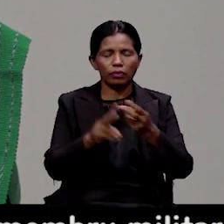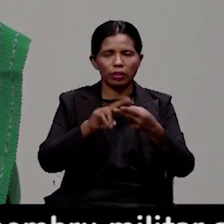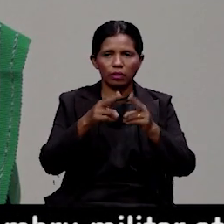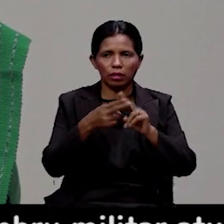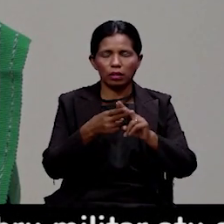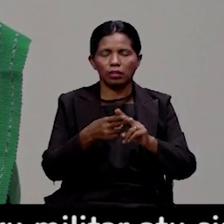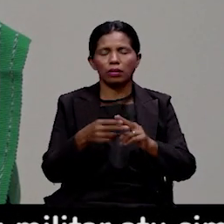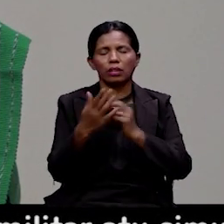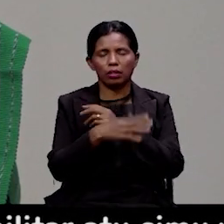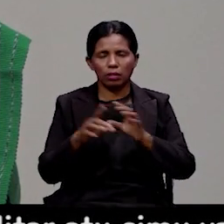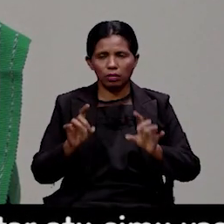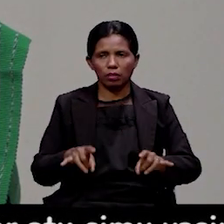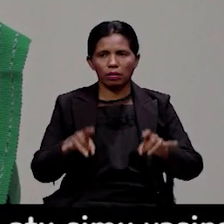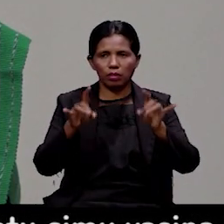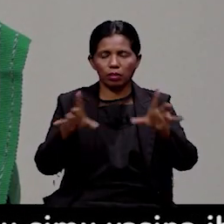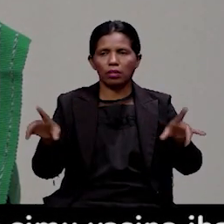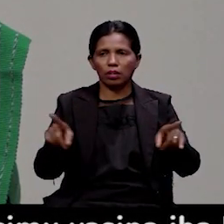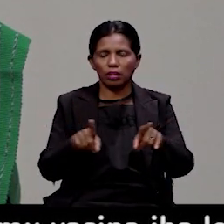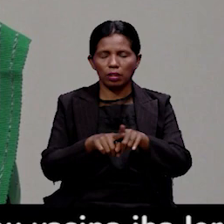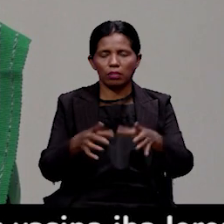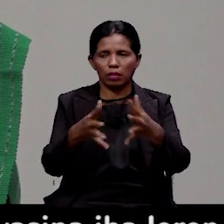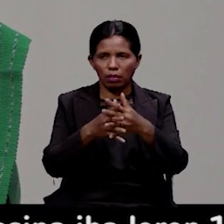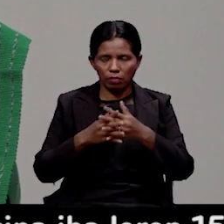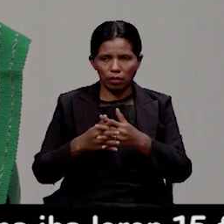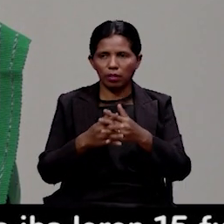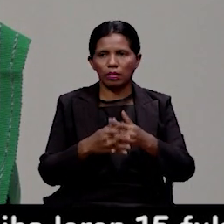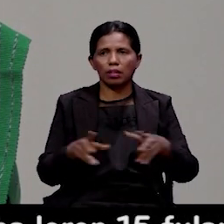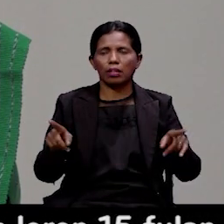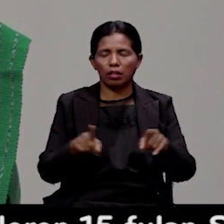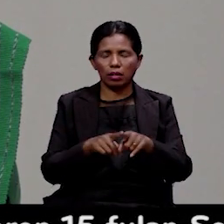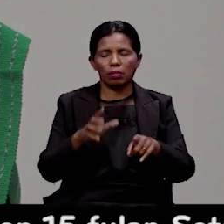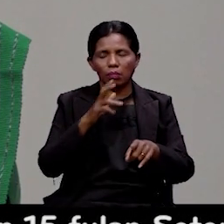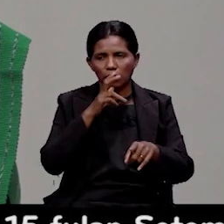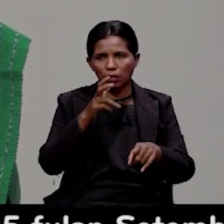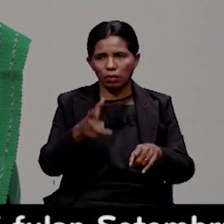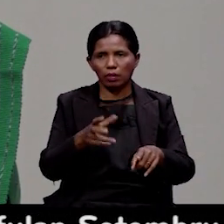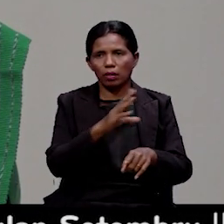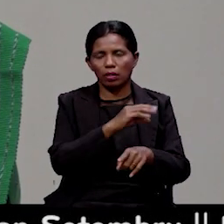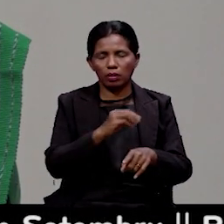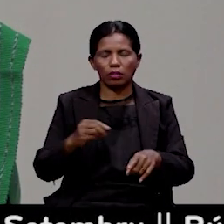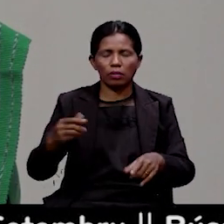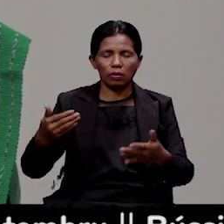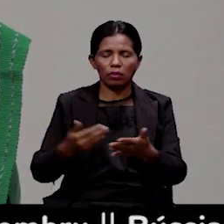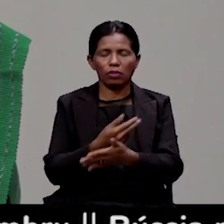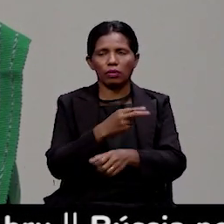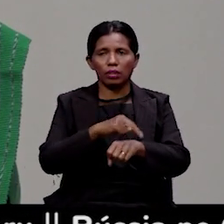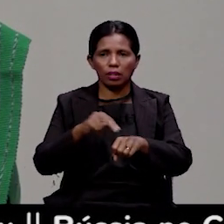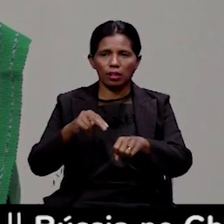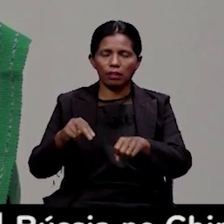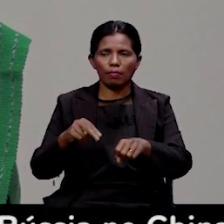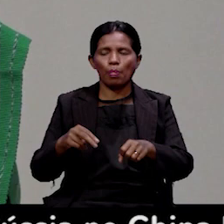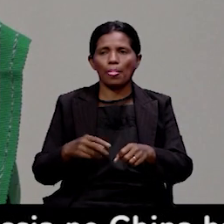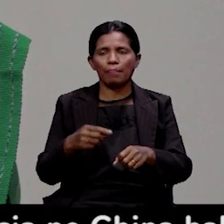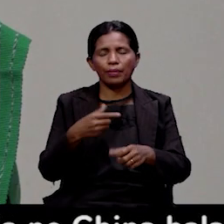Rio Austrália, nessa mostra América, nessa mostra Portugal, Nova Zelândia, China,